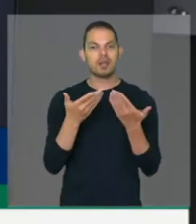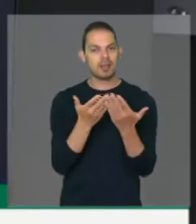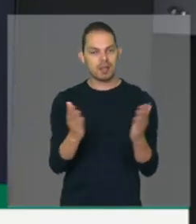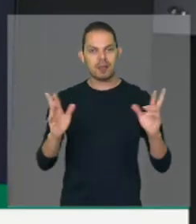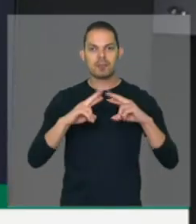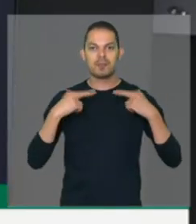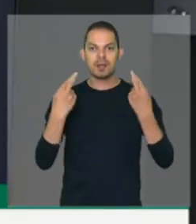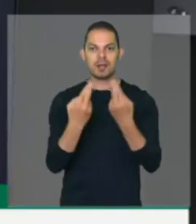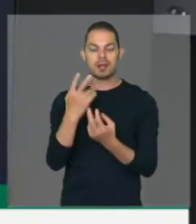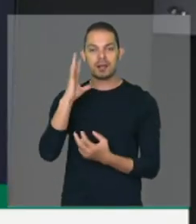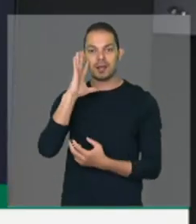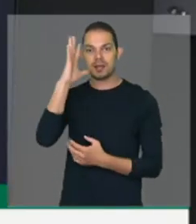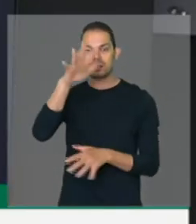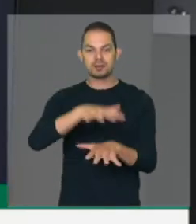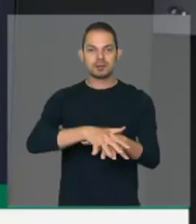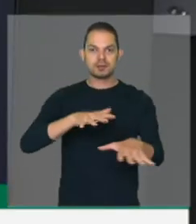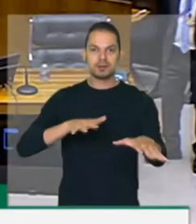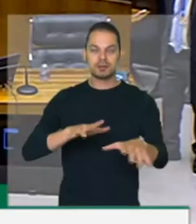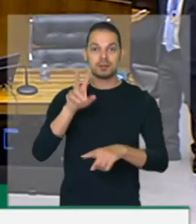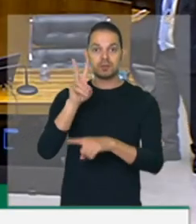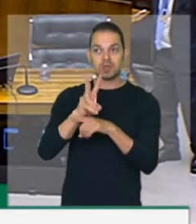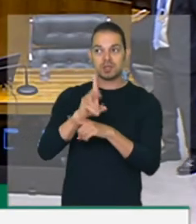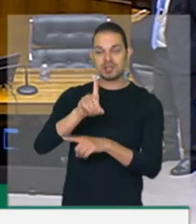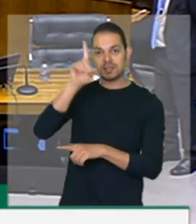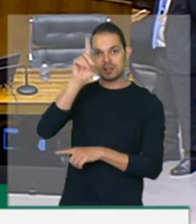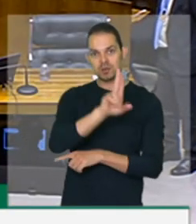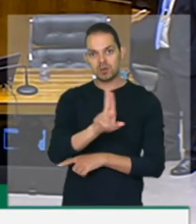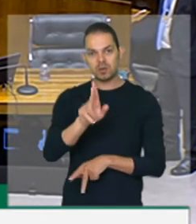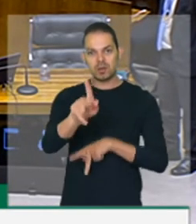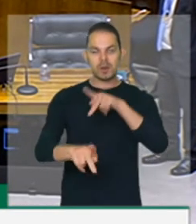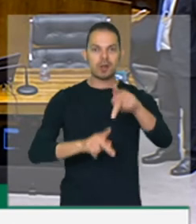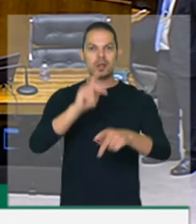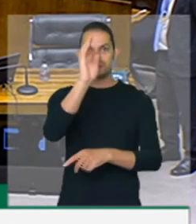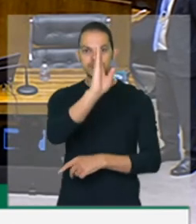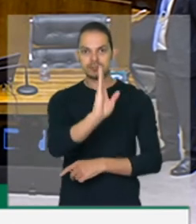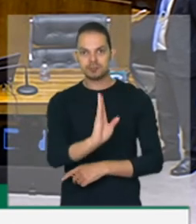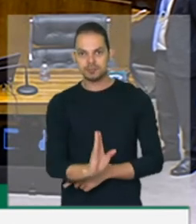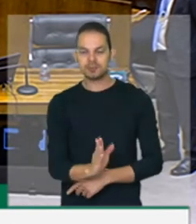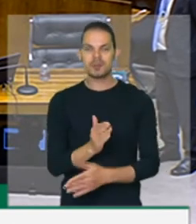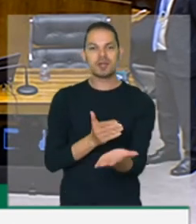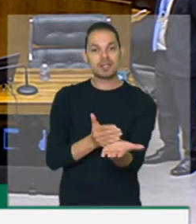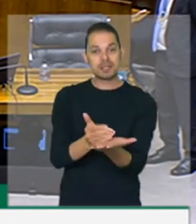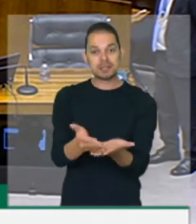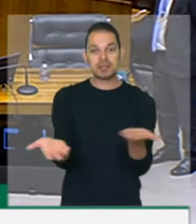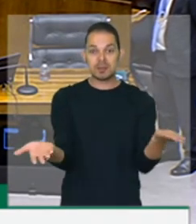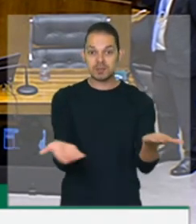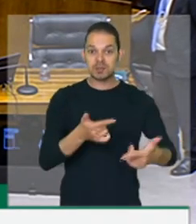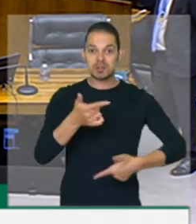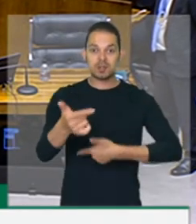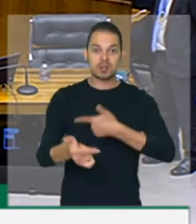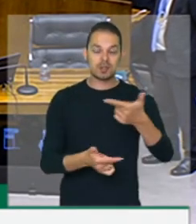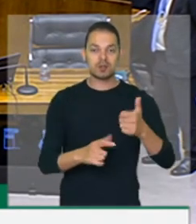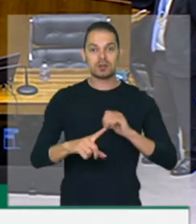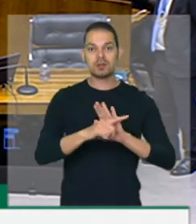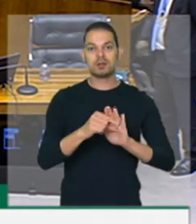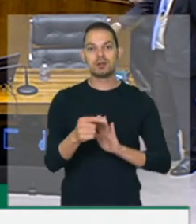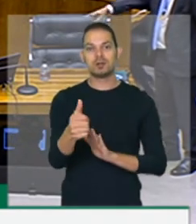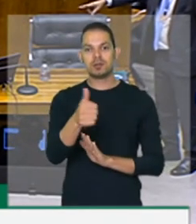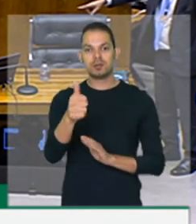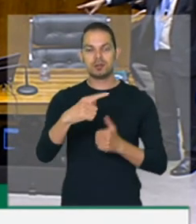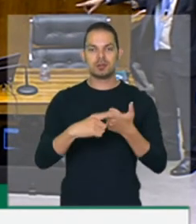sessão deliberativa remota. Sob a proteção de Deus, em nome do povo brasileiro, iniciamos os nossos trabalhos nos termos do parágrafo único do